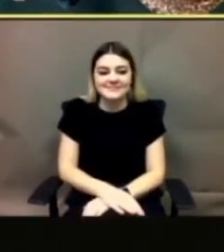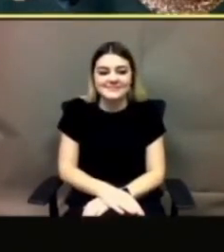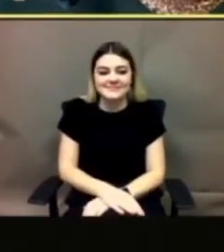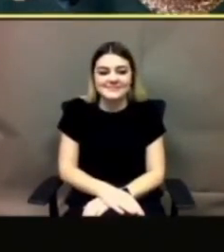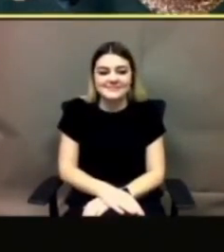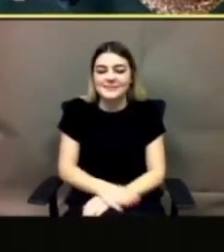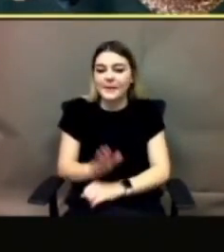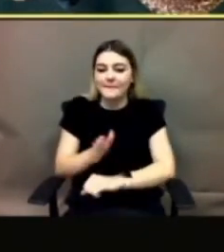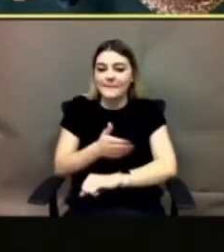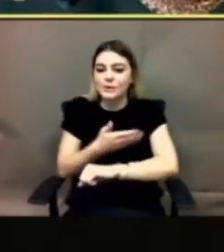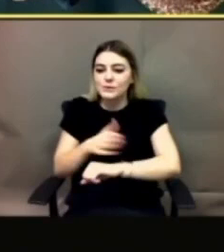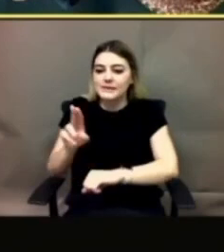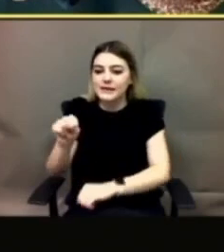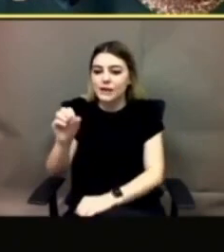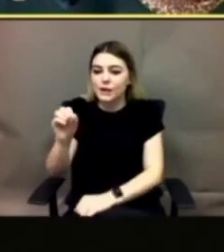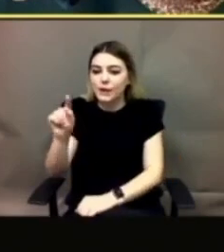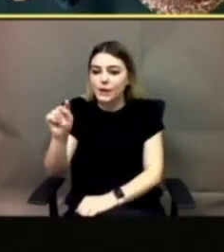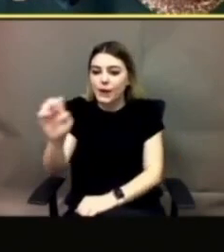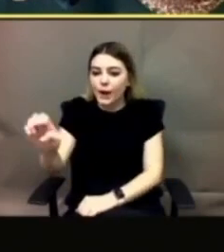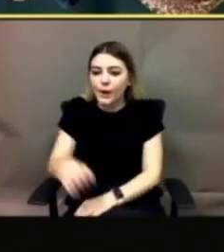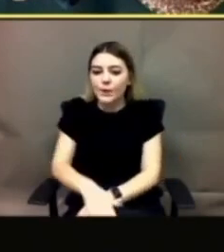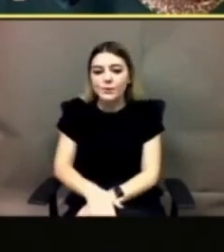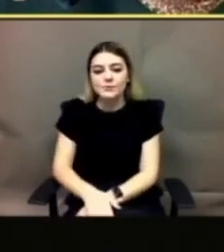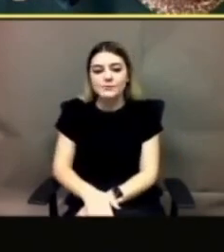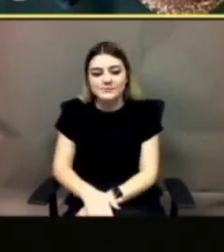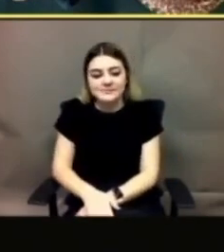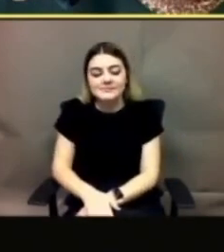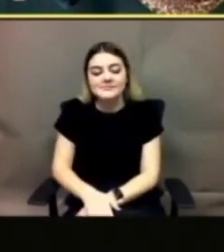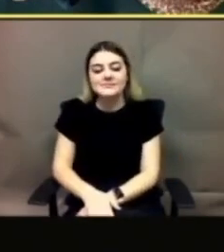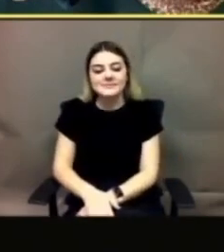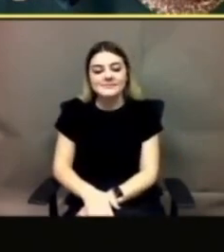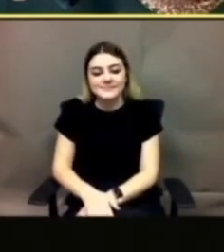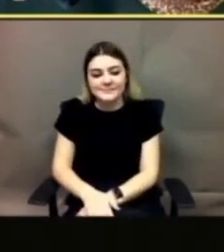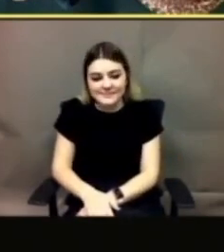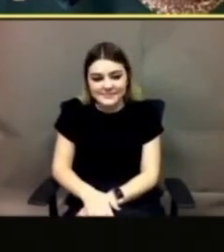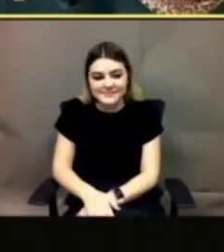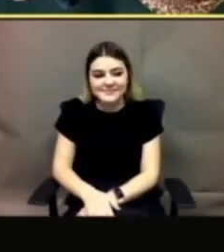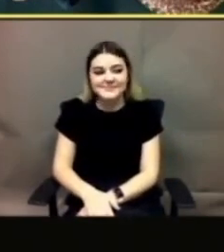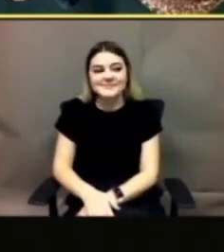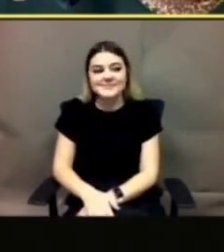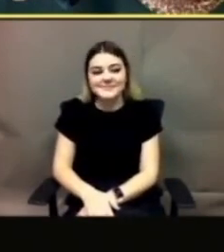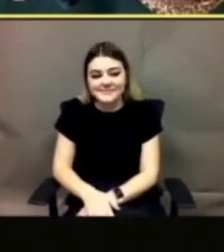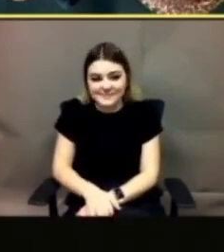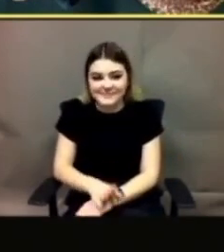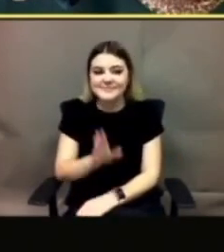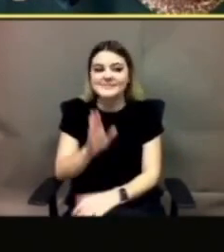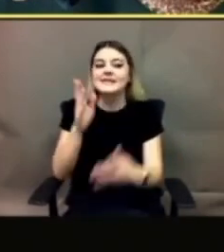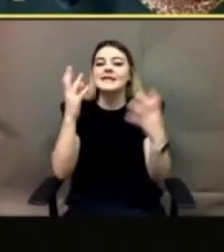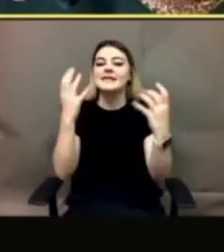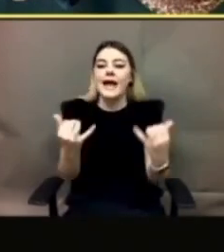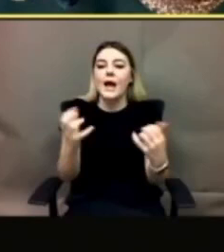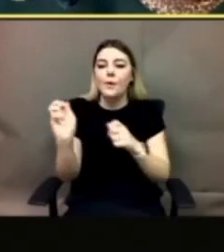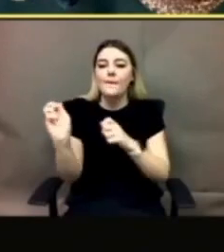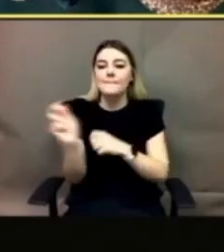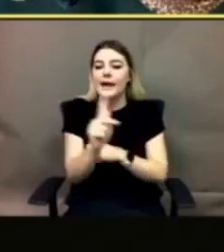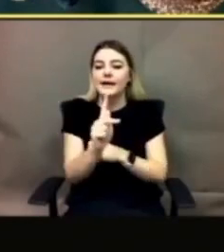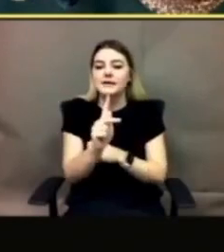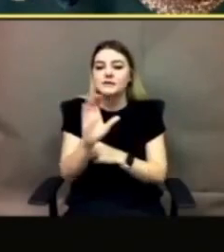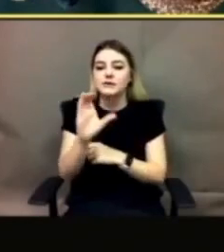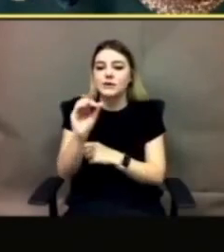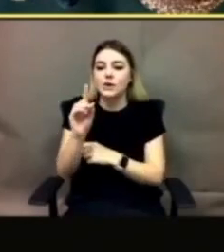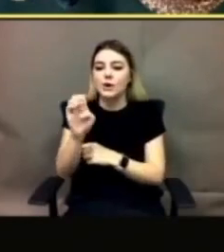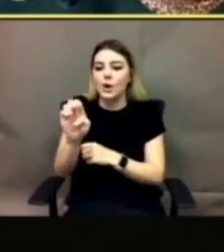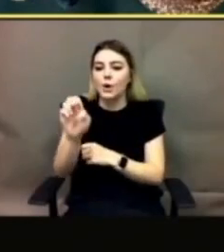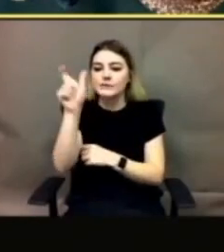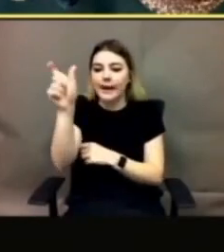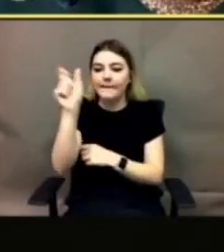Essa aqui é uma nota mais grave. Eu gostei, gostei. Uma nota de baixo. Então agora voltamos para a